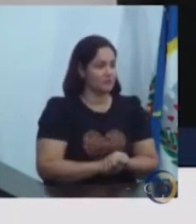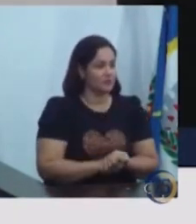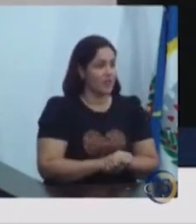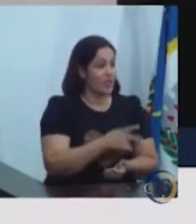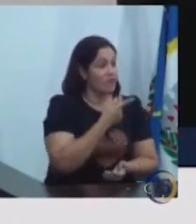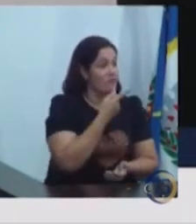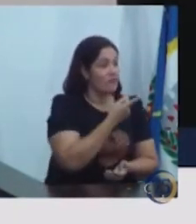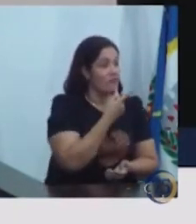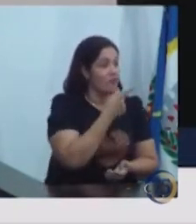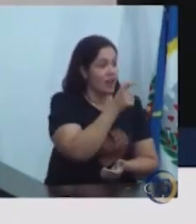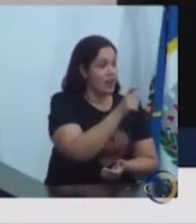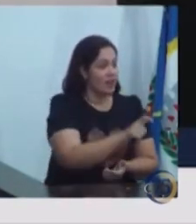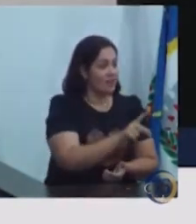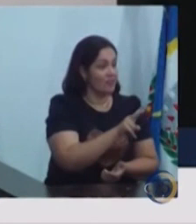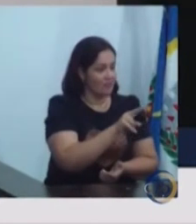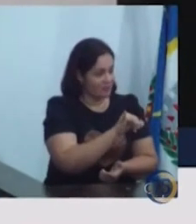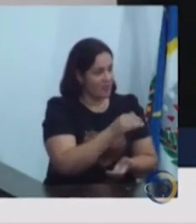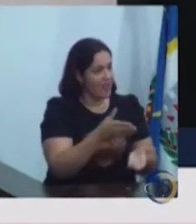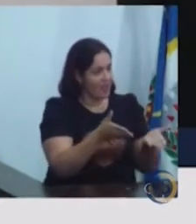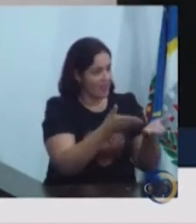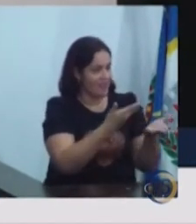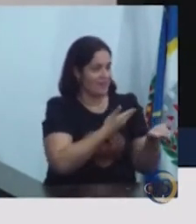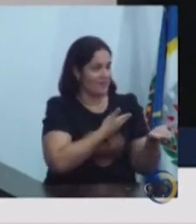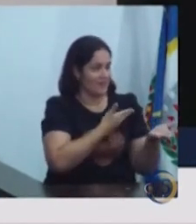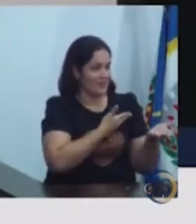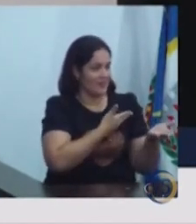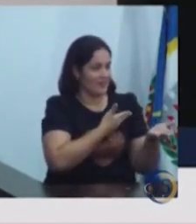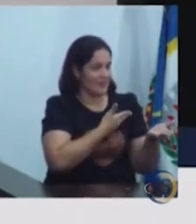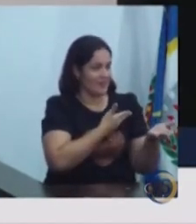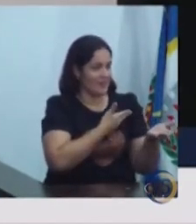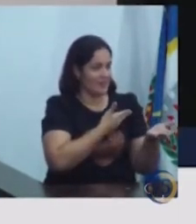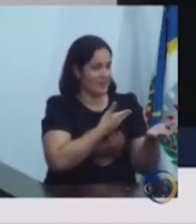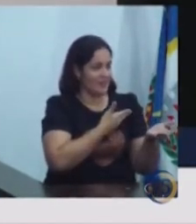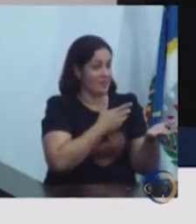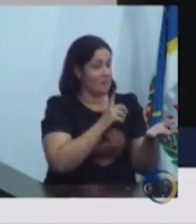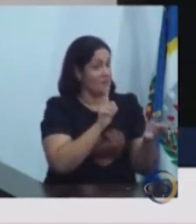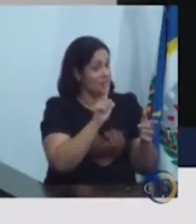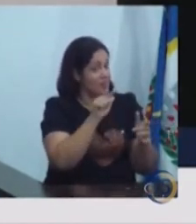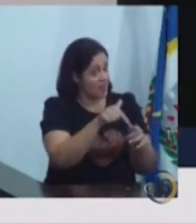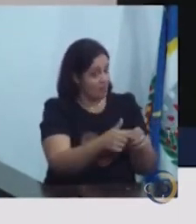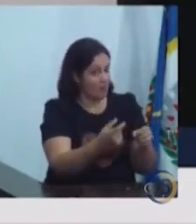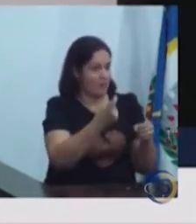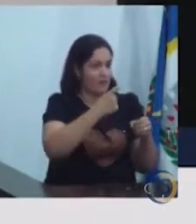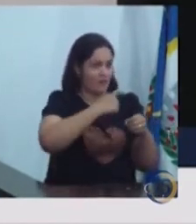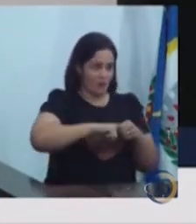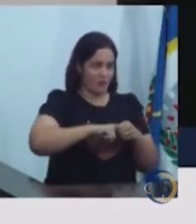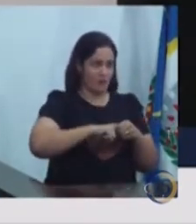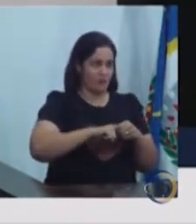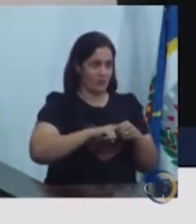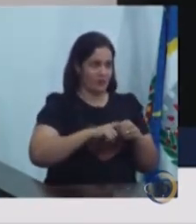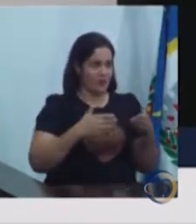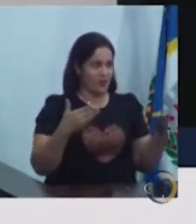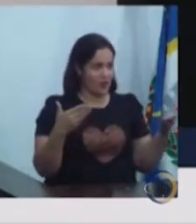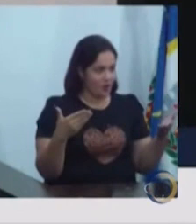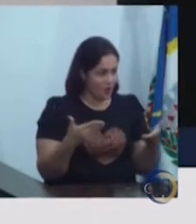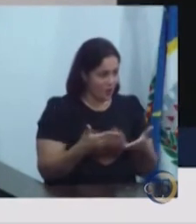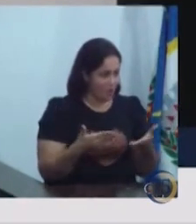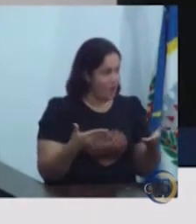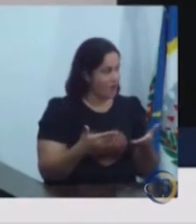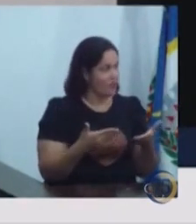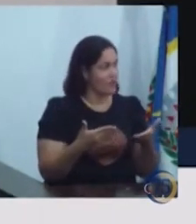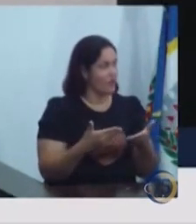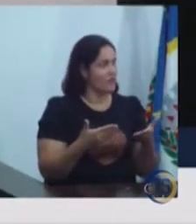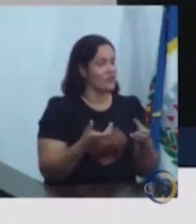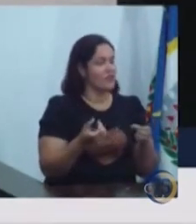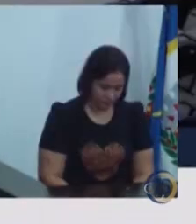ele: vai, amigo, mas um dia você retorna. E hoje está retornando